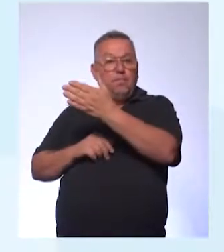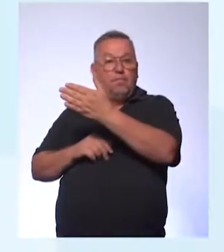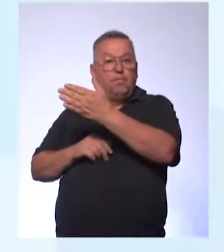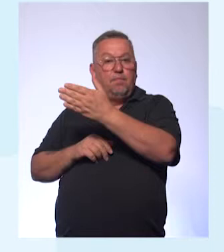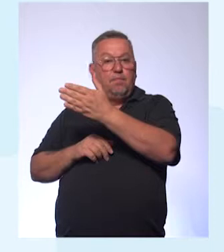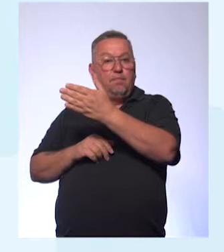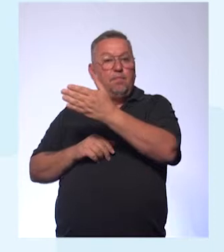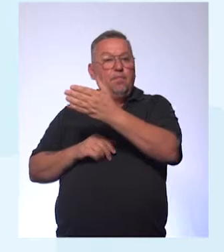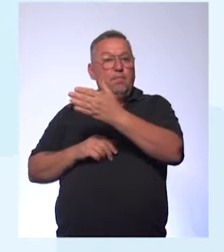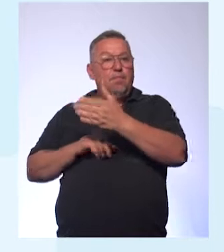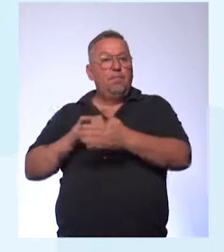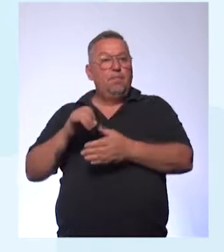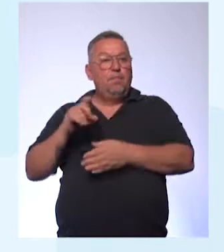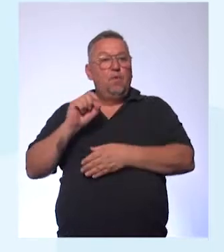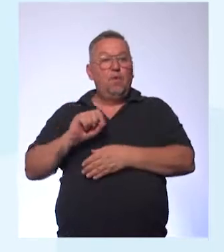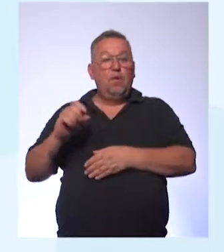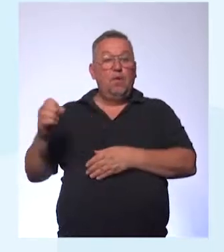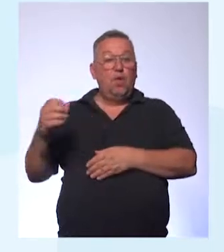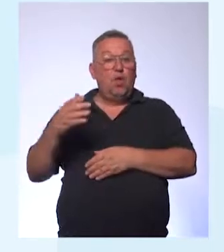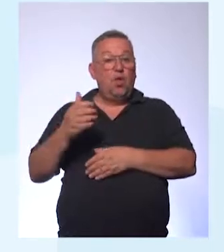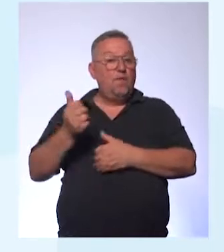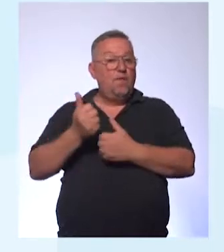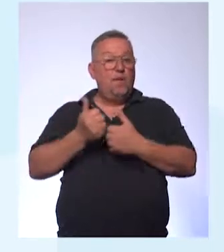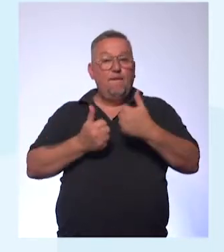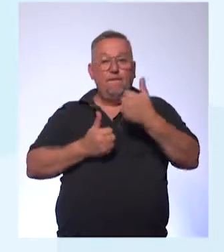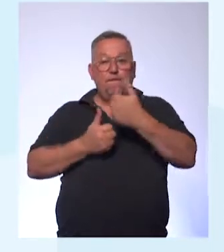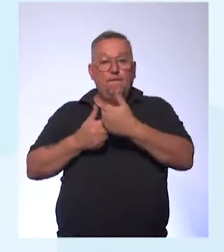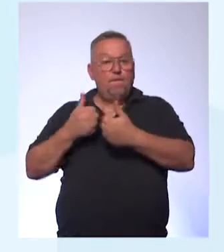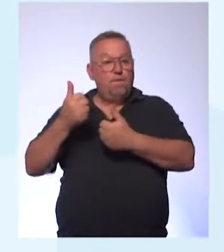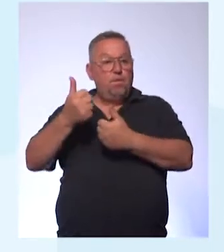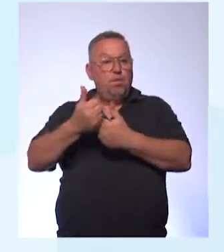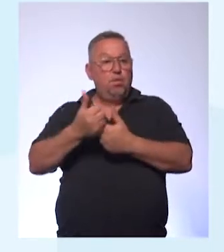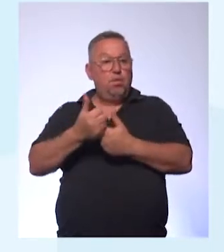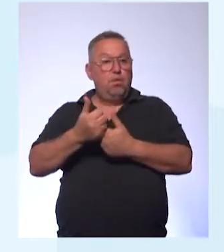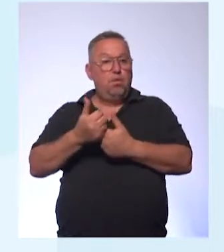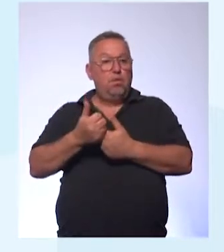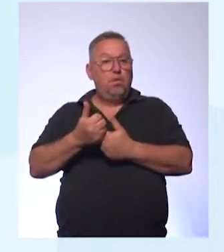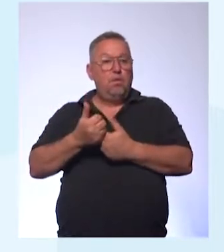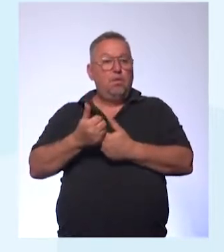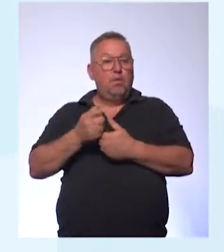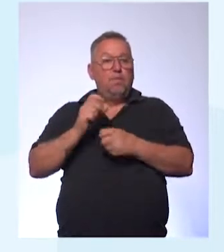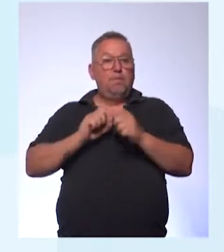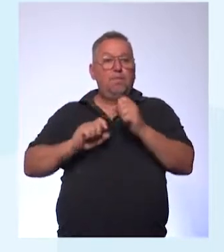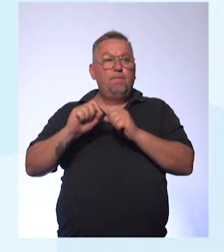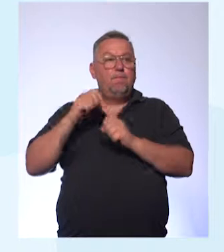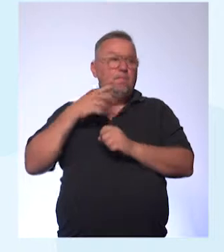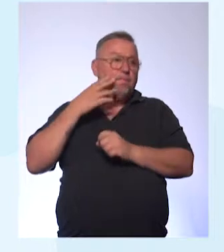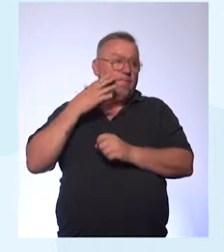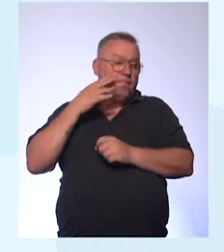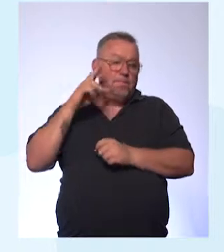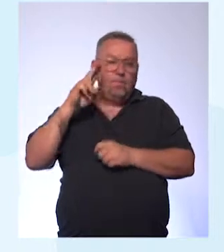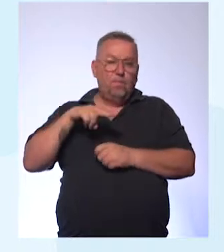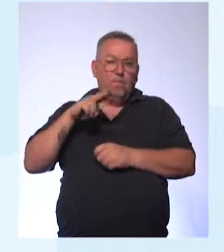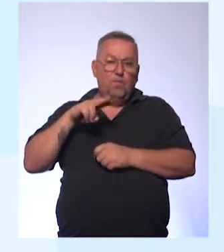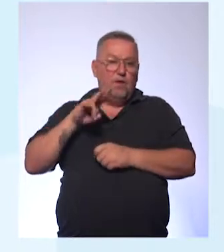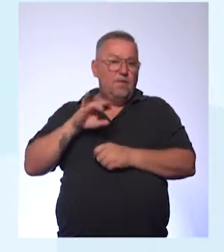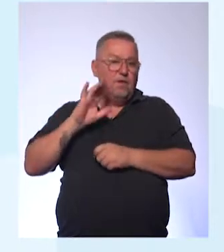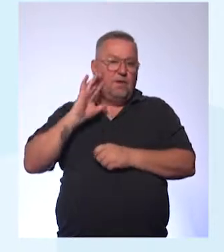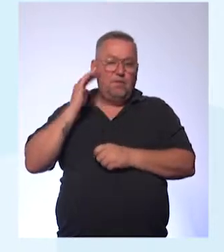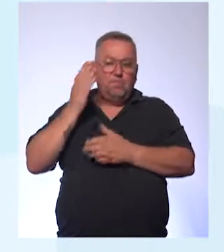principal vantagem é ser renovável. Isso não se questiona, tá? Porque, né, pô, você sabe que não vai acabar, basta